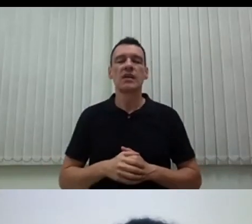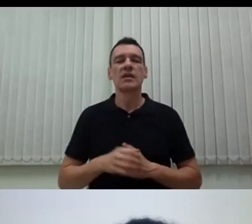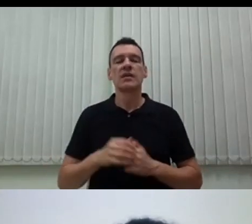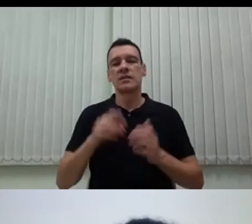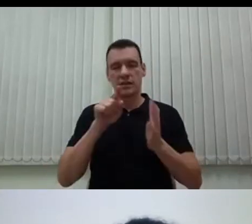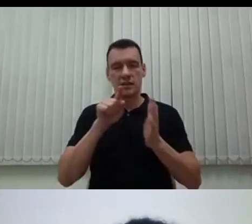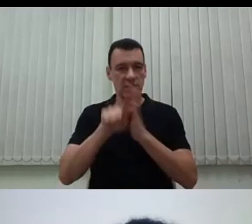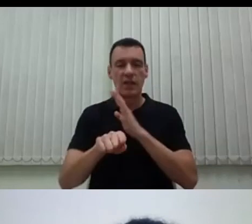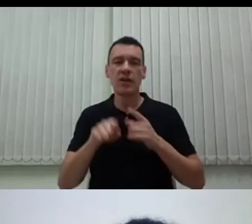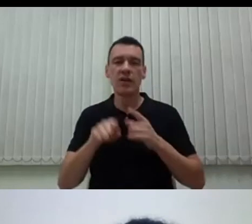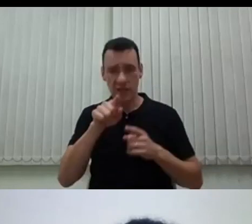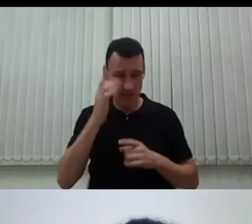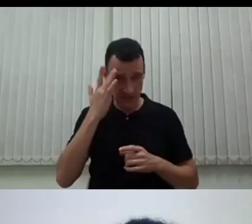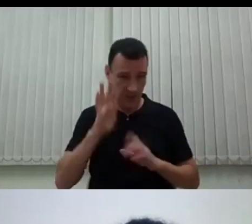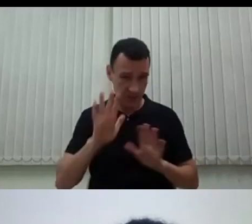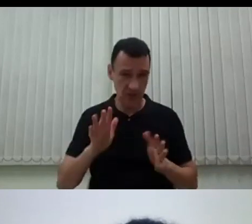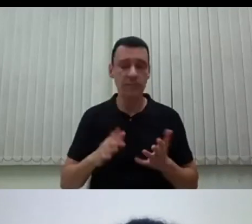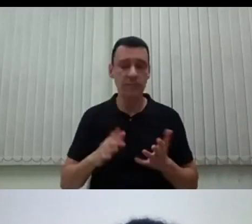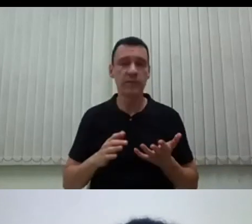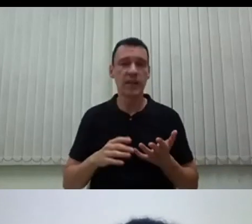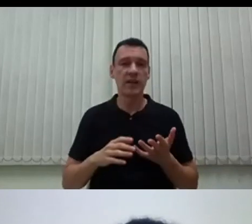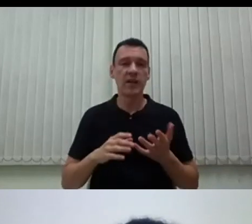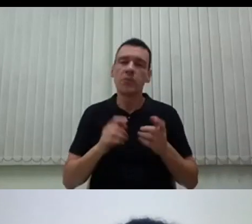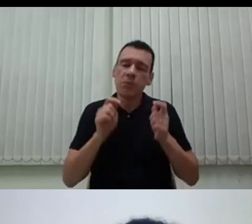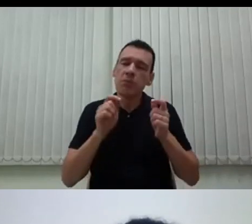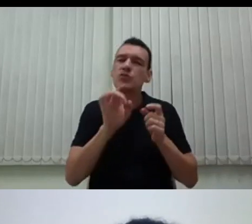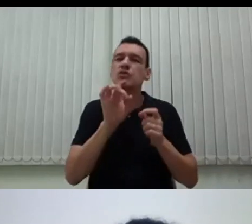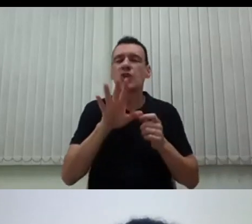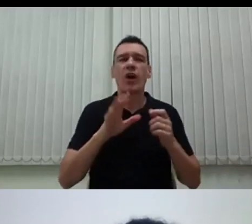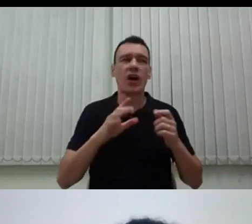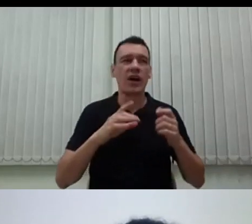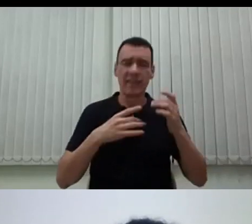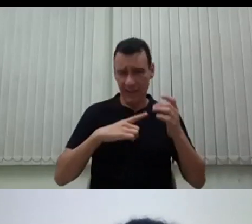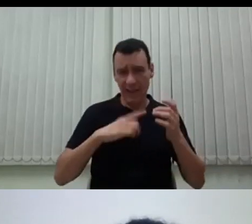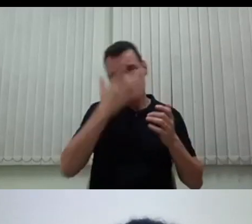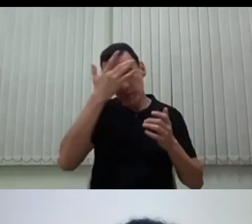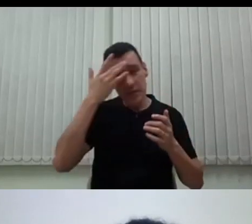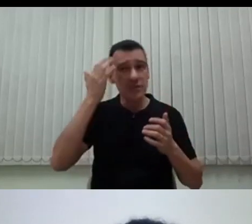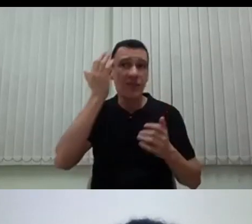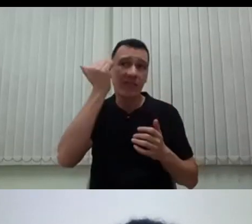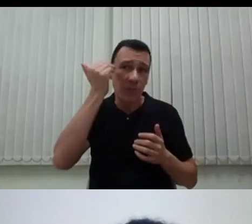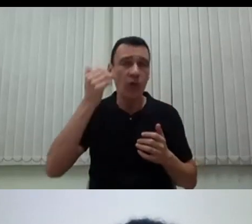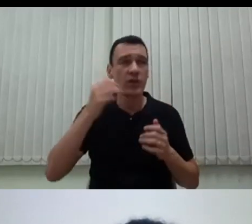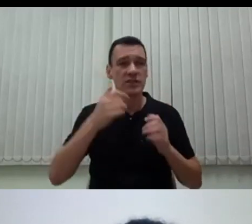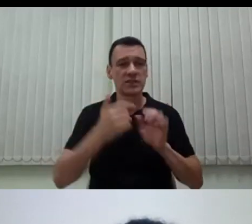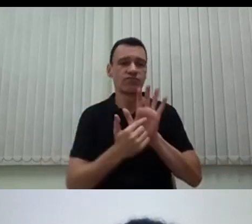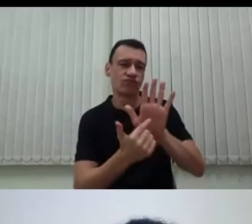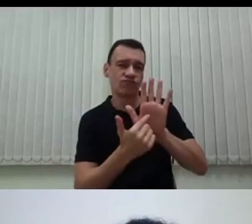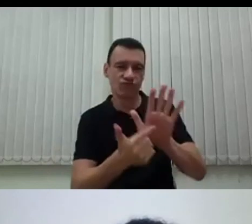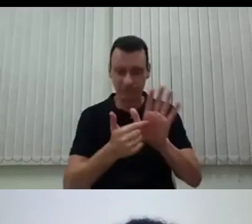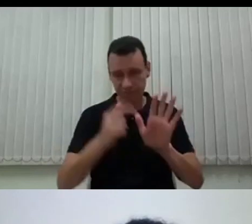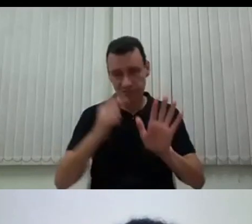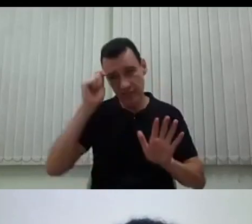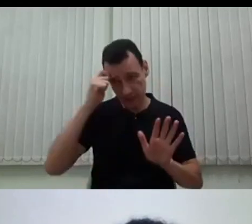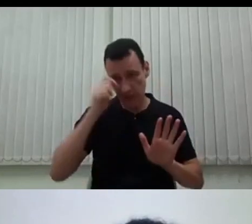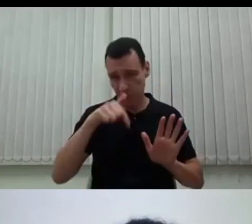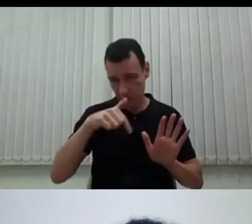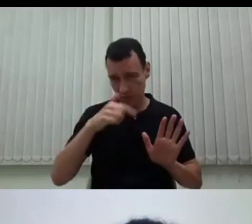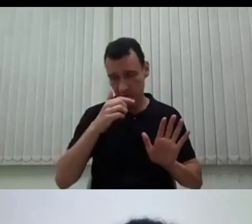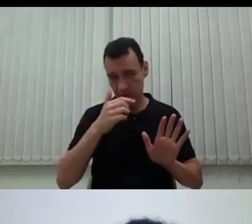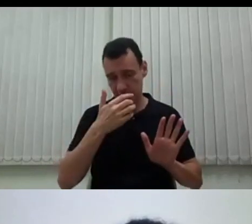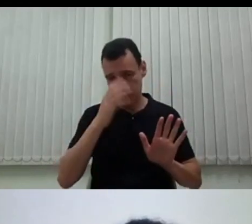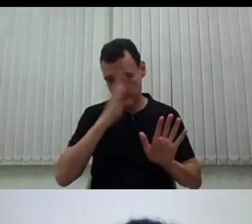Brasil, buscar estratégias para combater as situações de violências que são permanentes em nossas